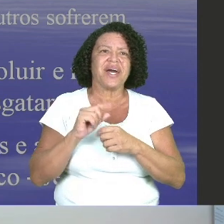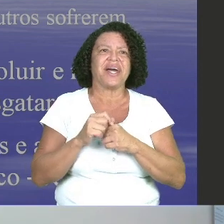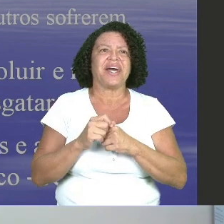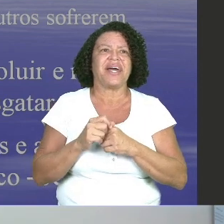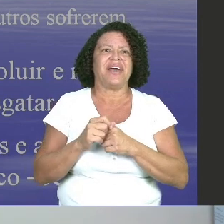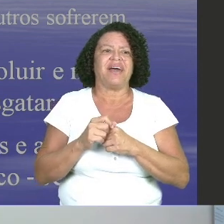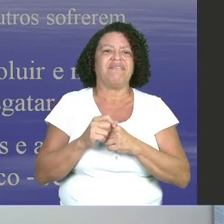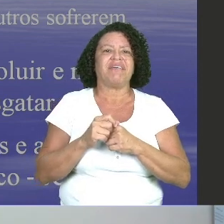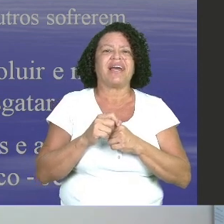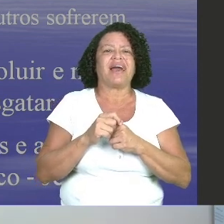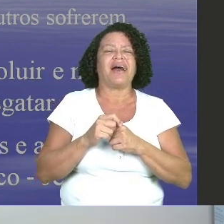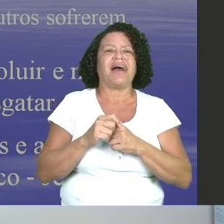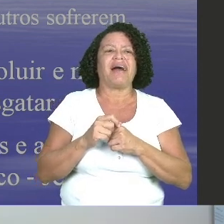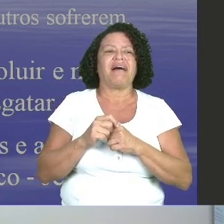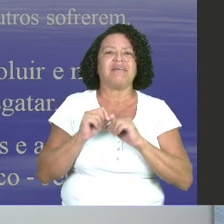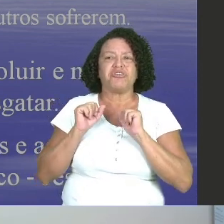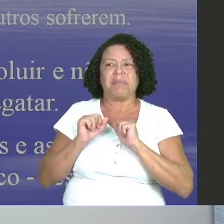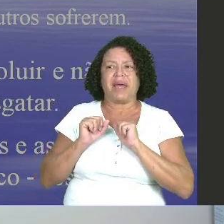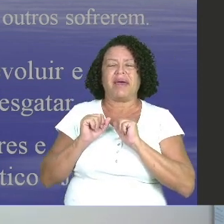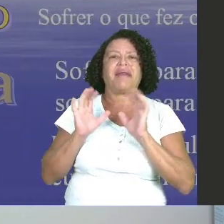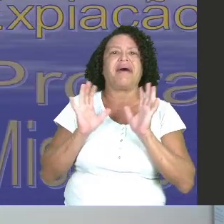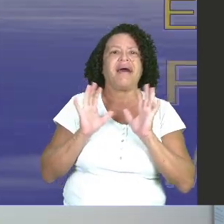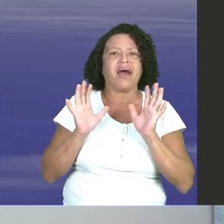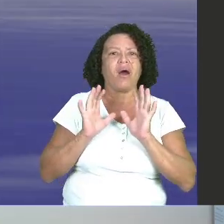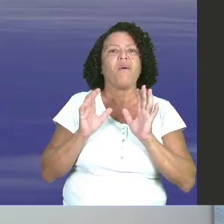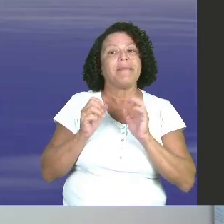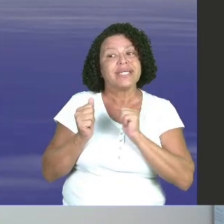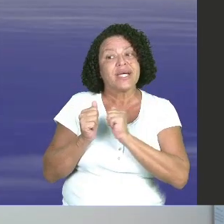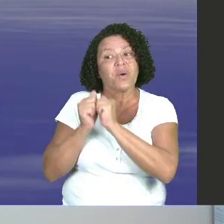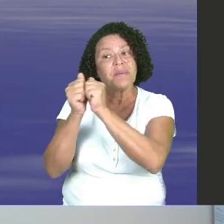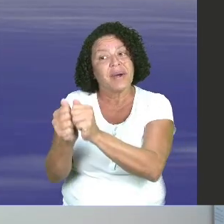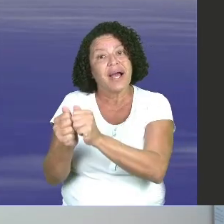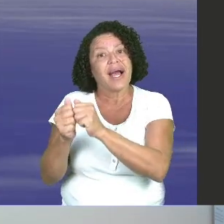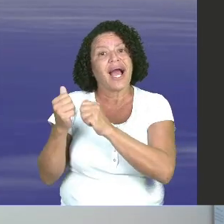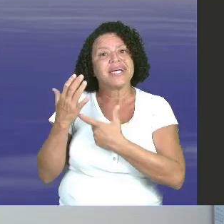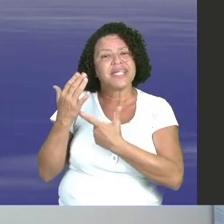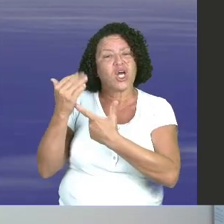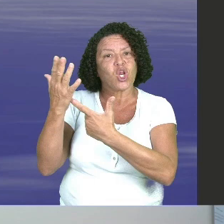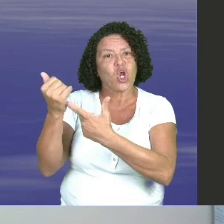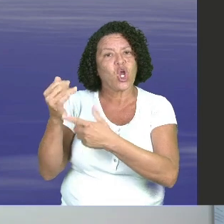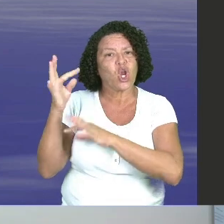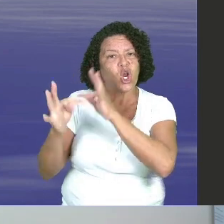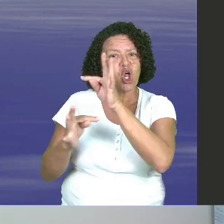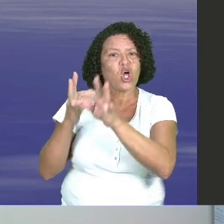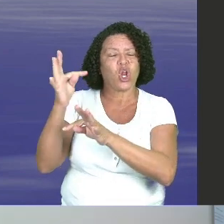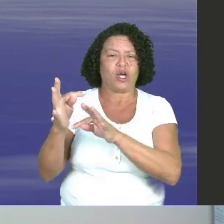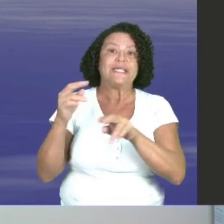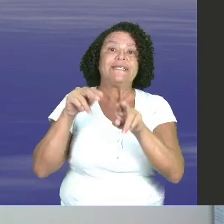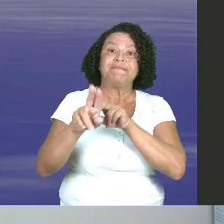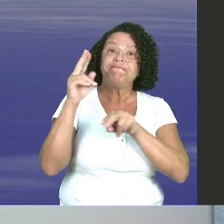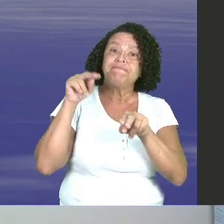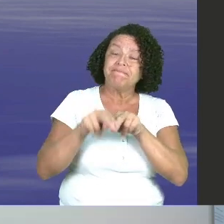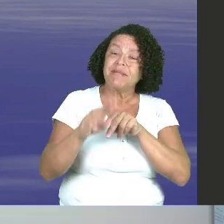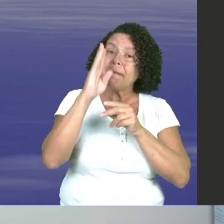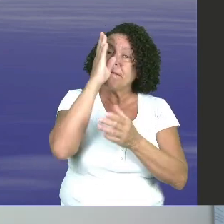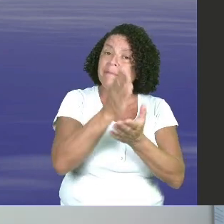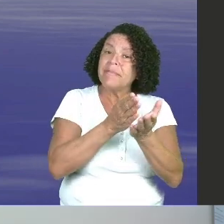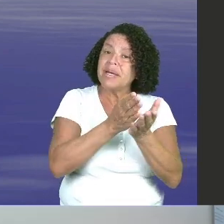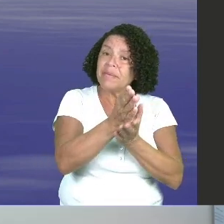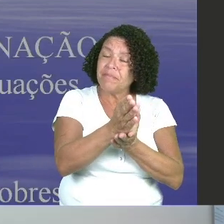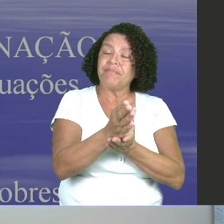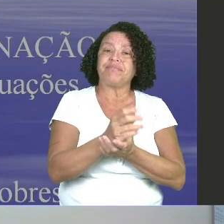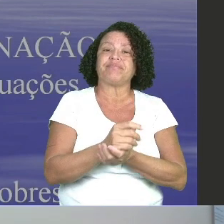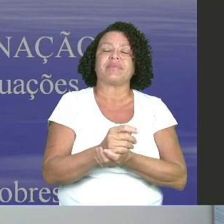margem dessas mudanças. Isso é muito importante. Reencarnação,